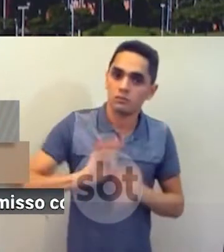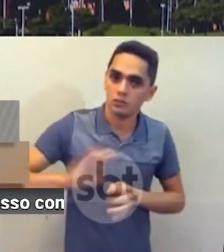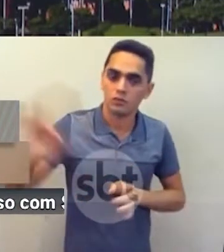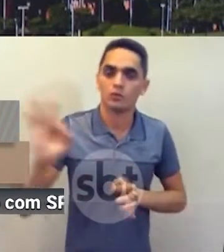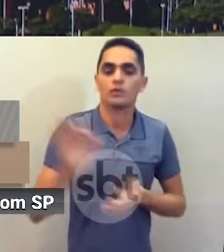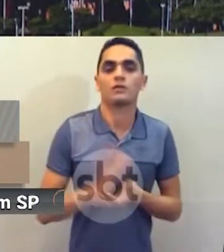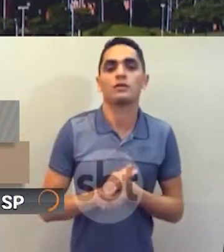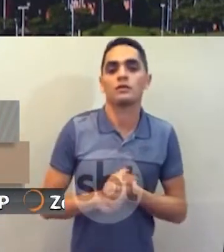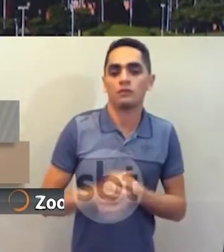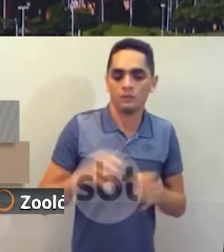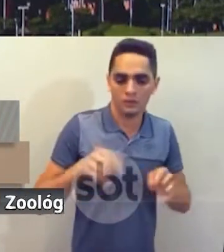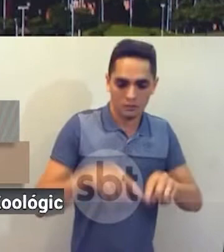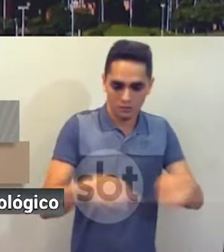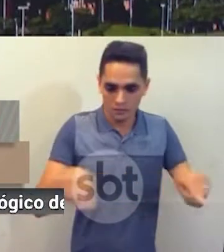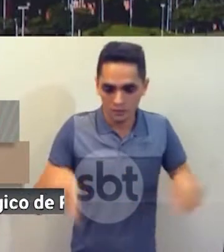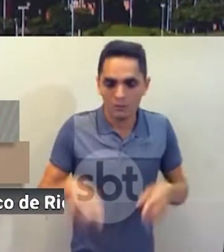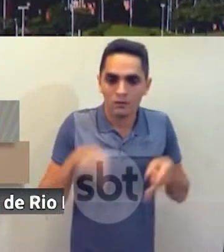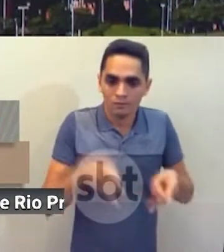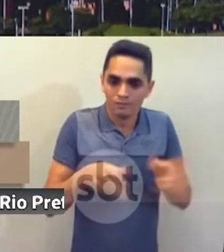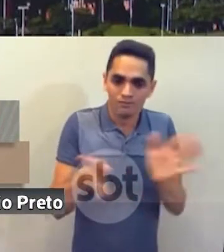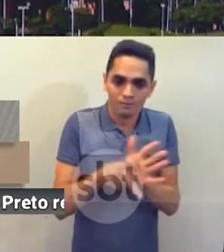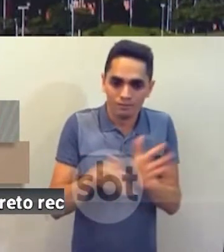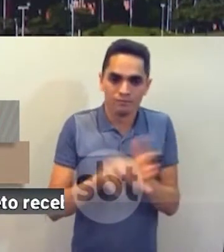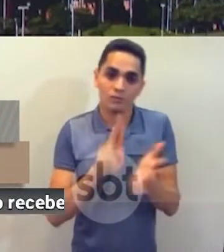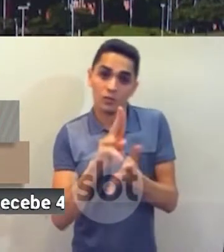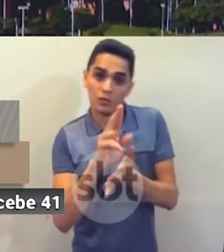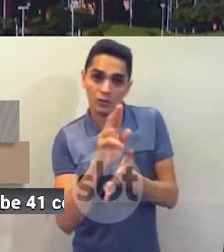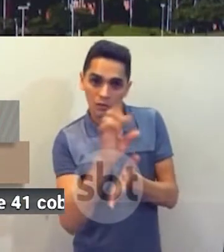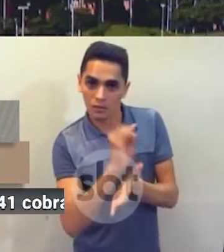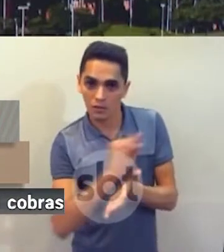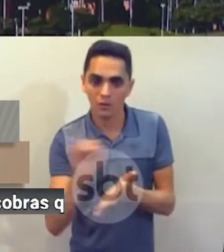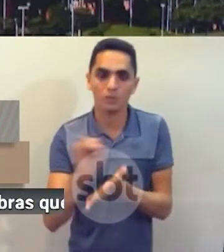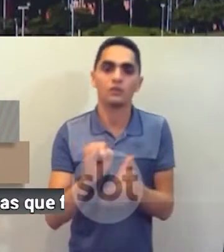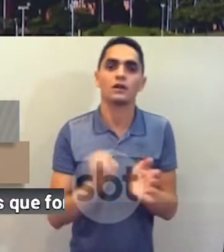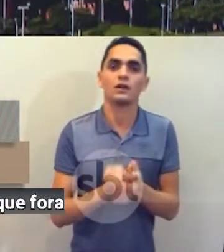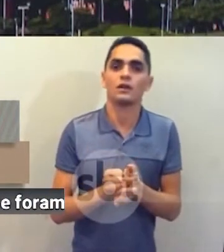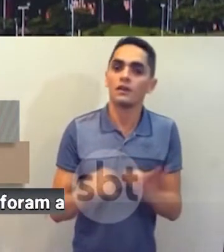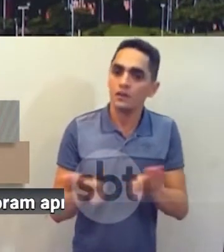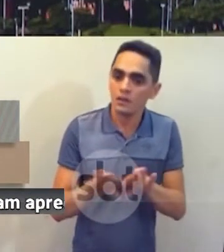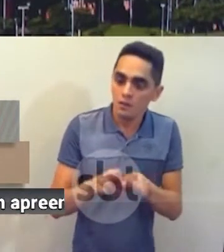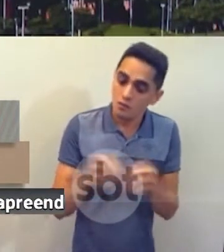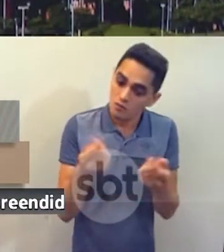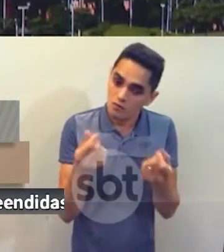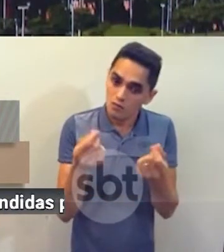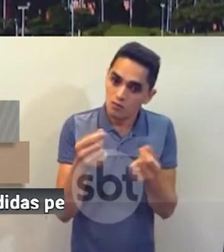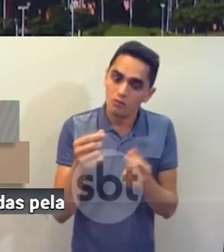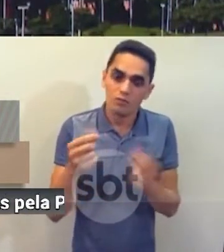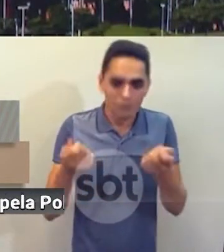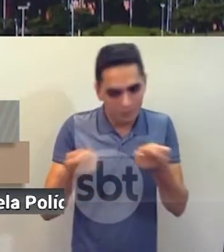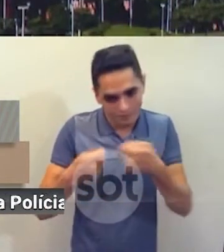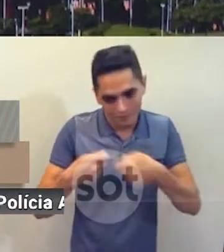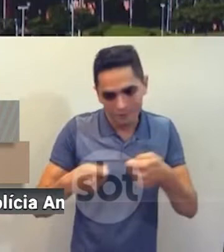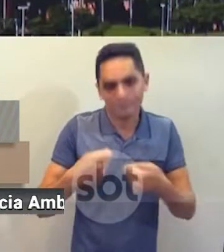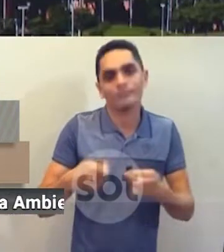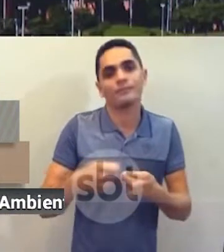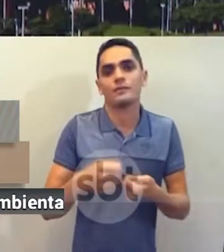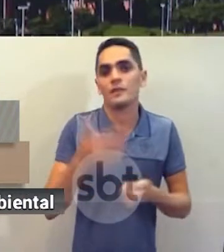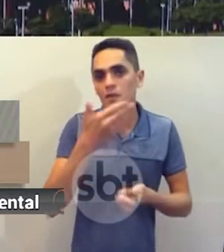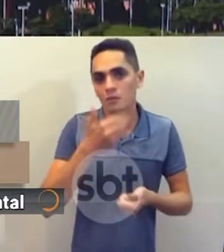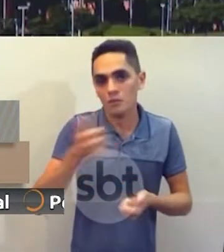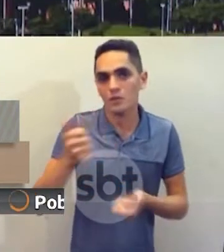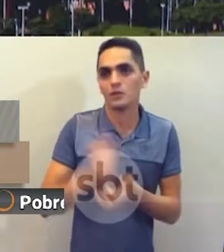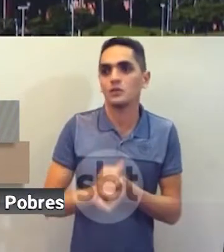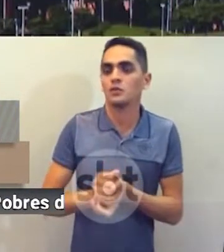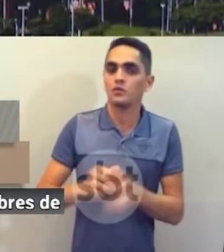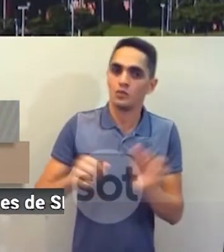bom muito bom com quartos próprios para uti ir e também o custo que vai ser um custo muito